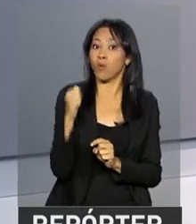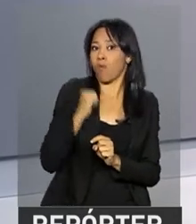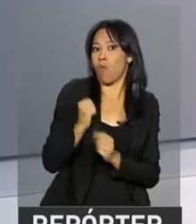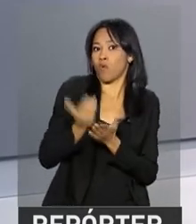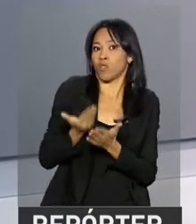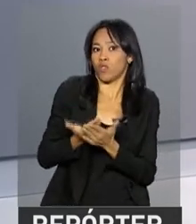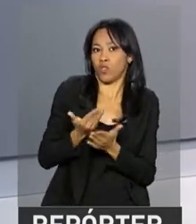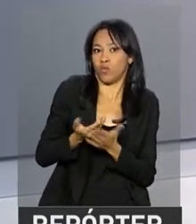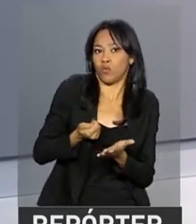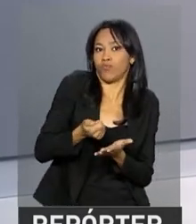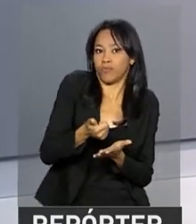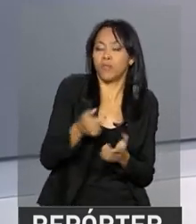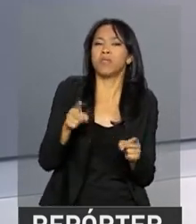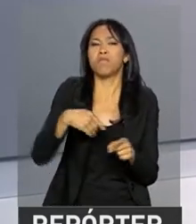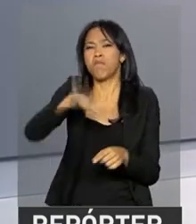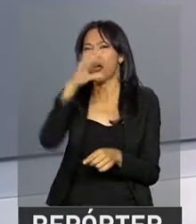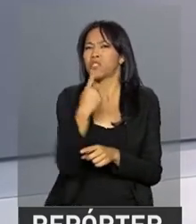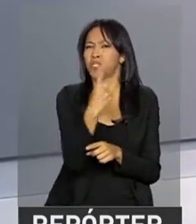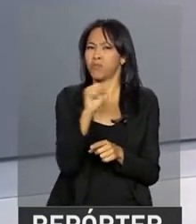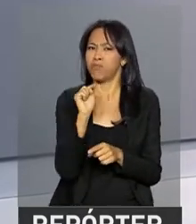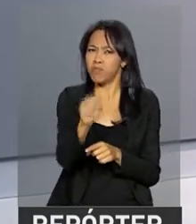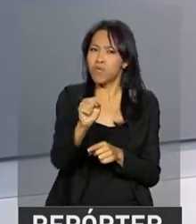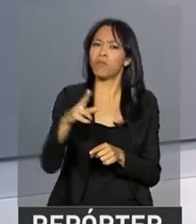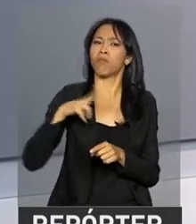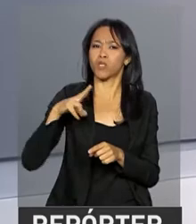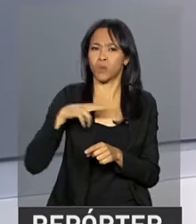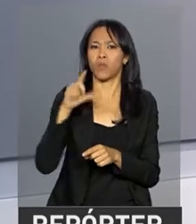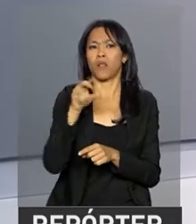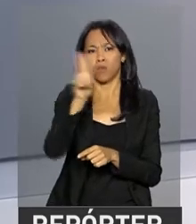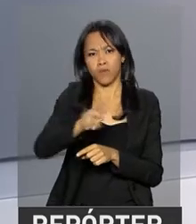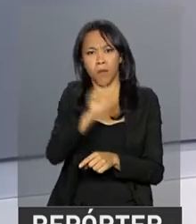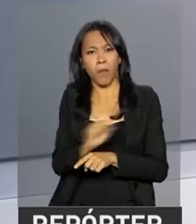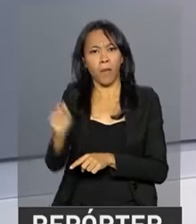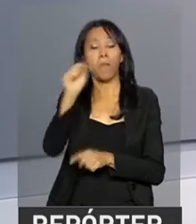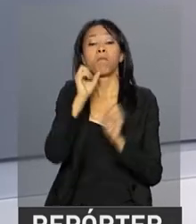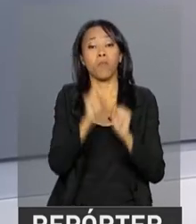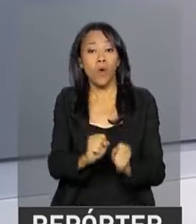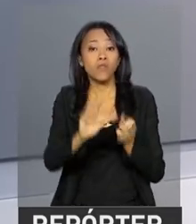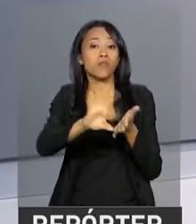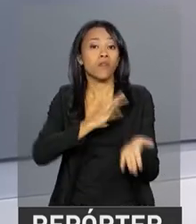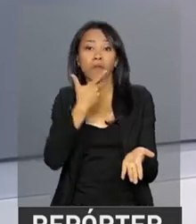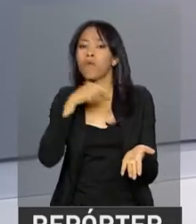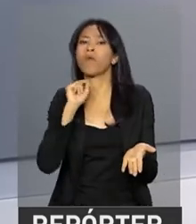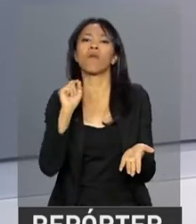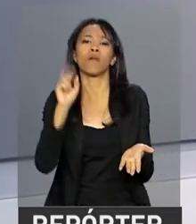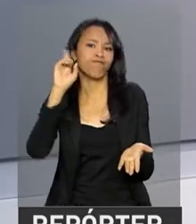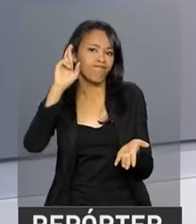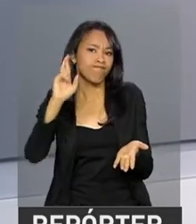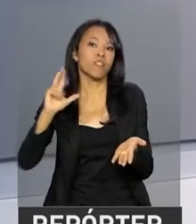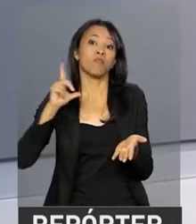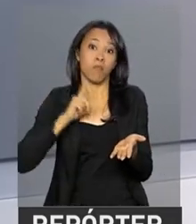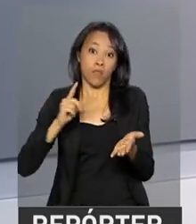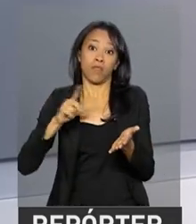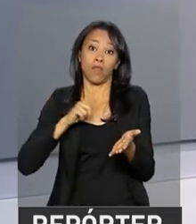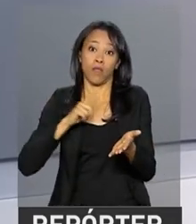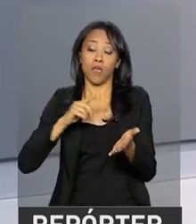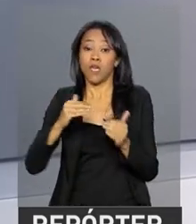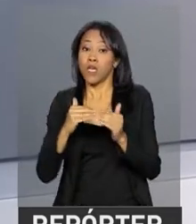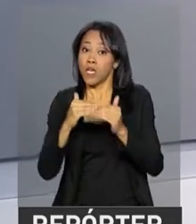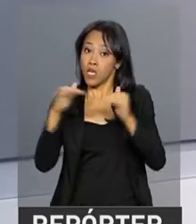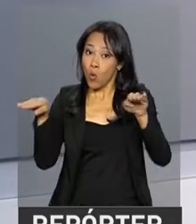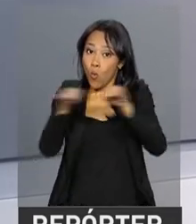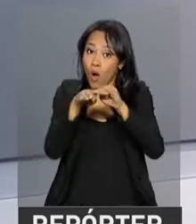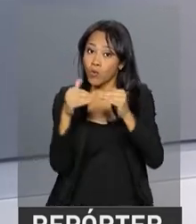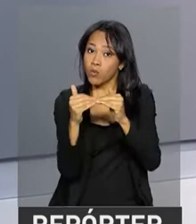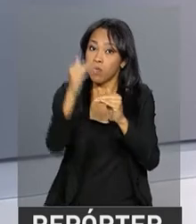mais de mil instituições particulares de educação superior se inscrever para as bolsas do prouni quem tirou média igual ou superior